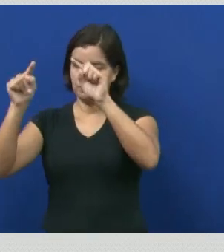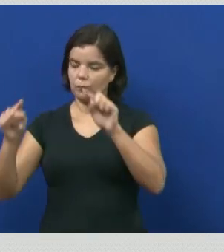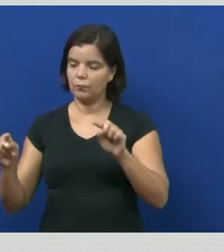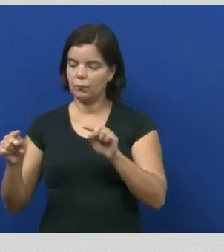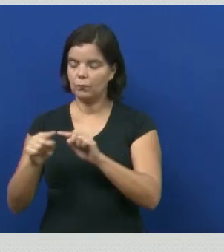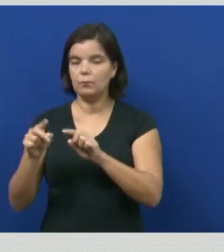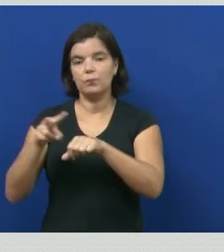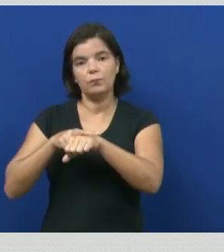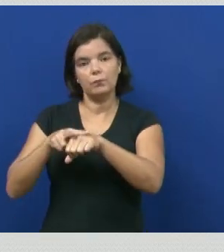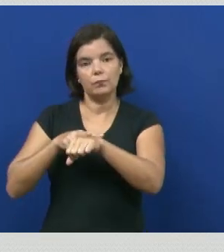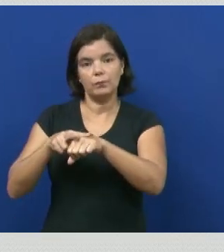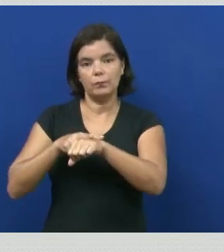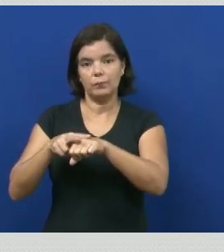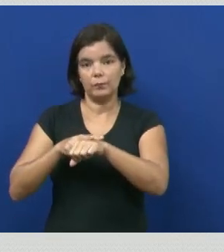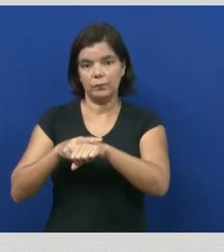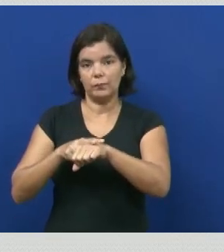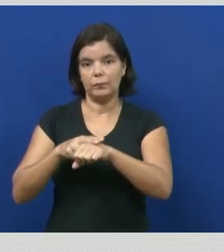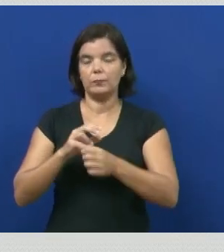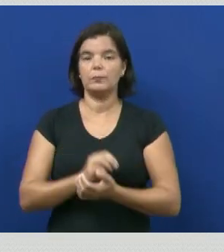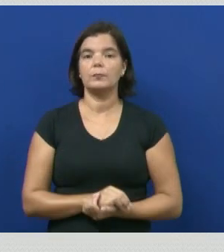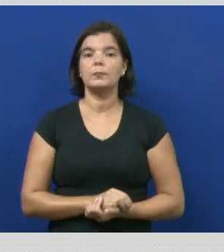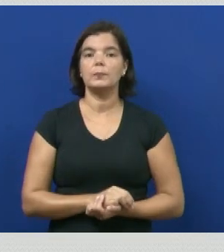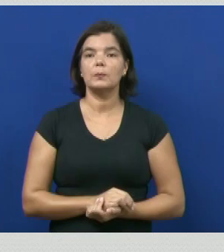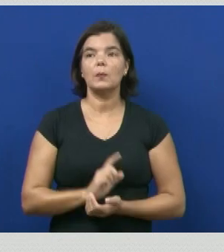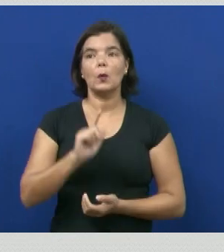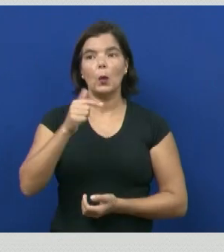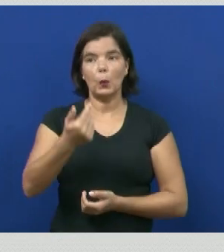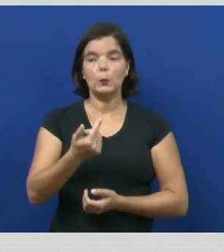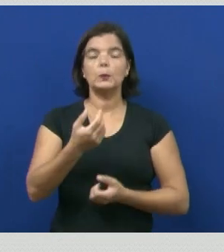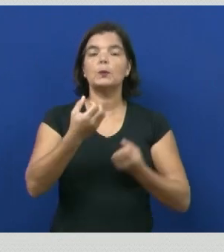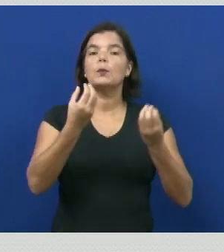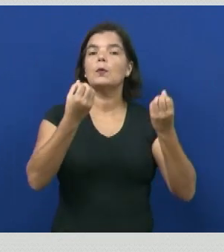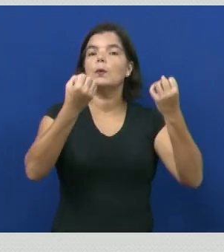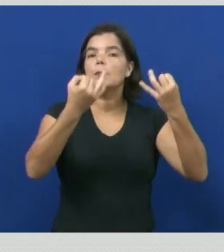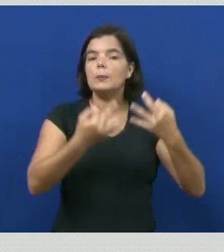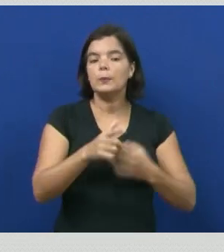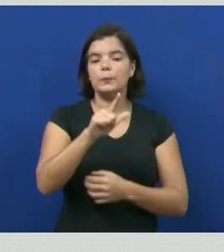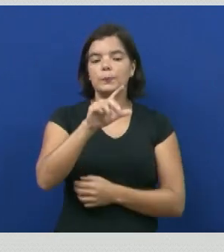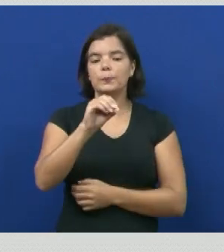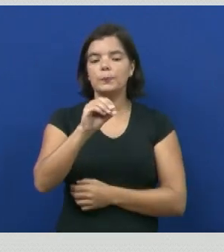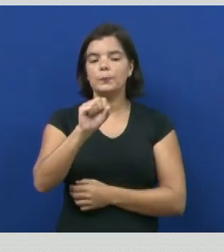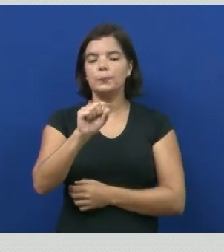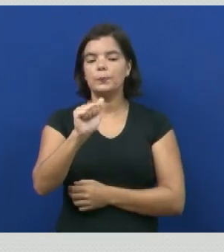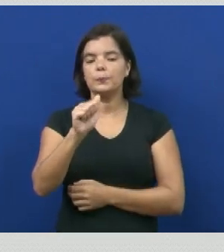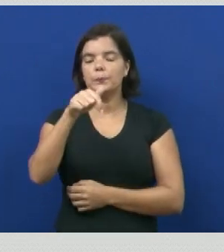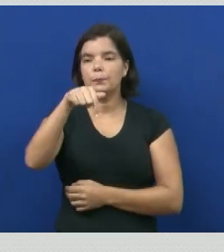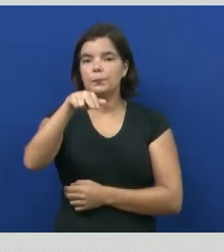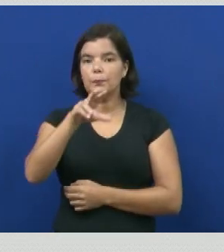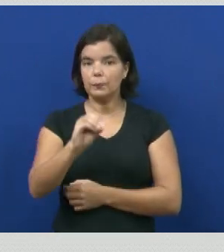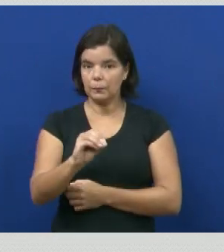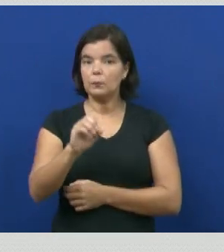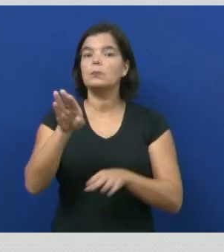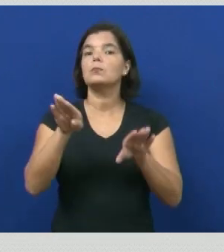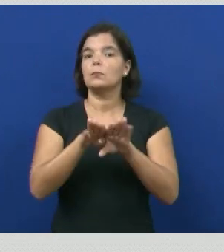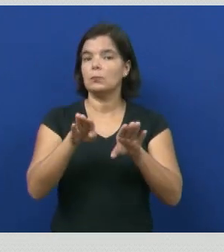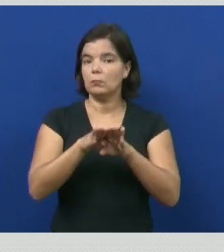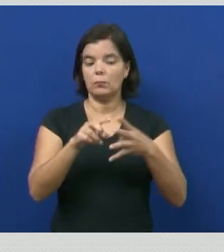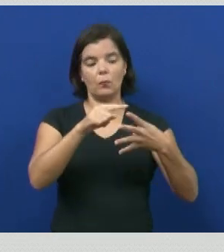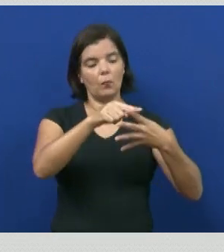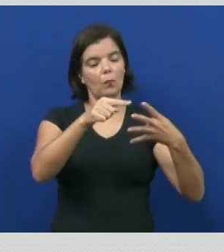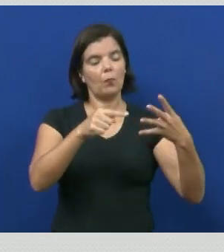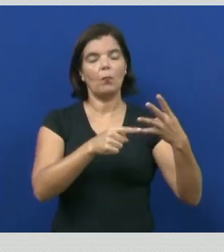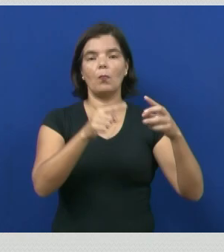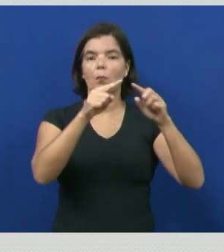retângulo em verde. Outro tipo de quadrilátero é o losango. O losango ele é um quadrilátero que